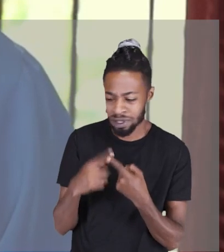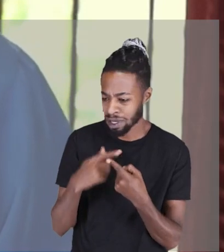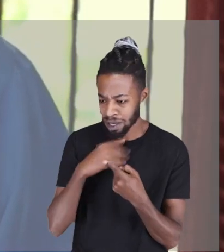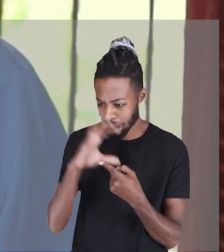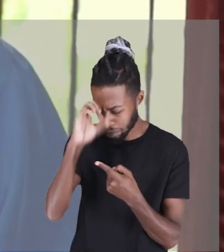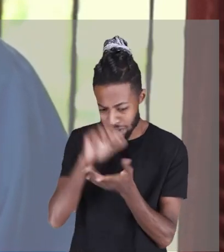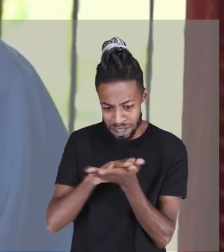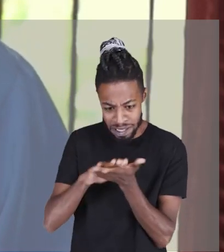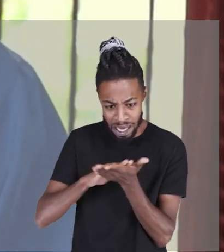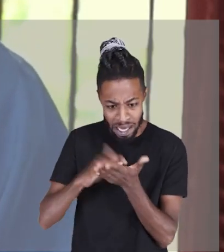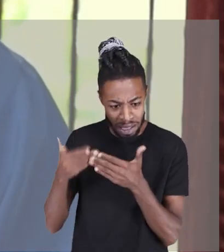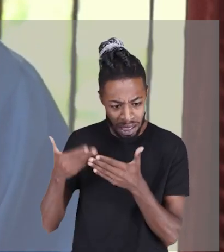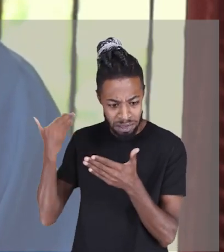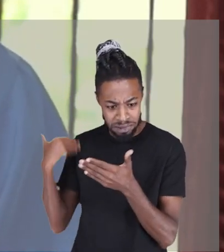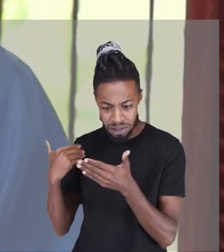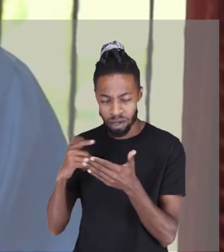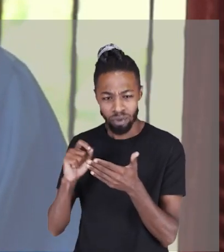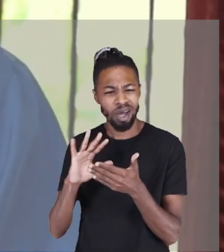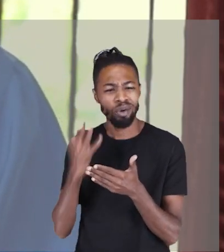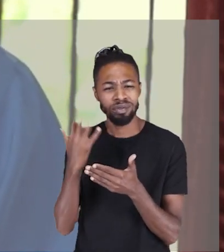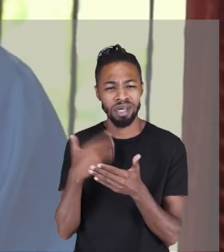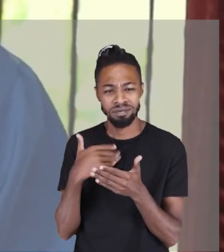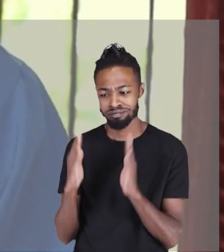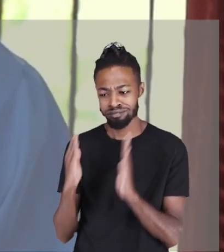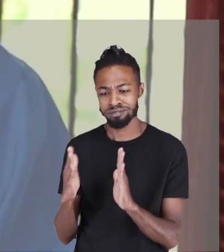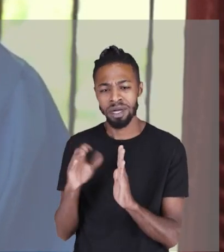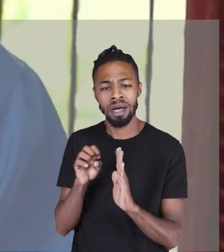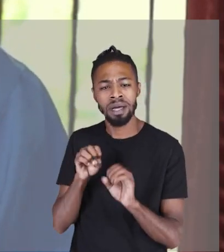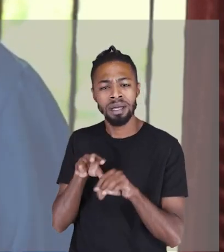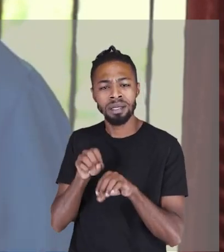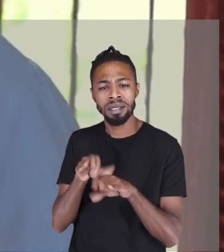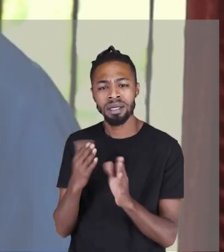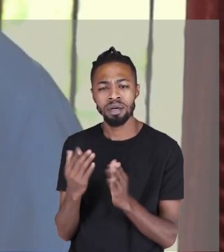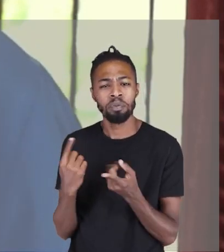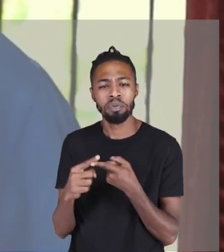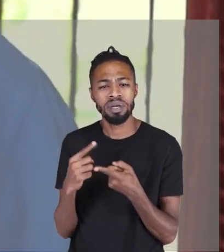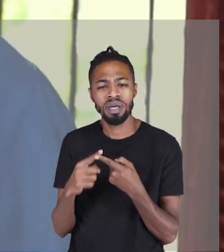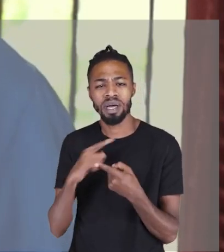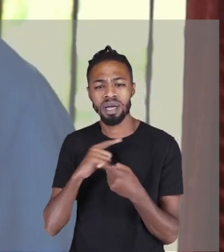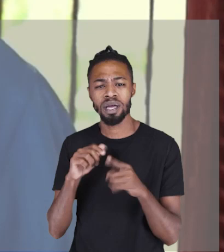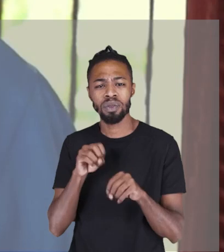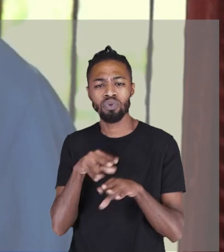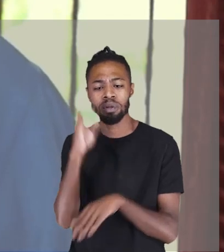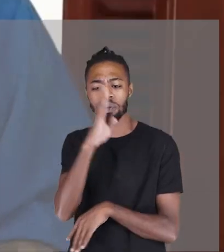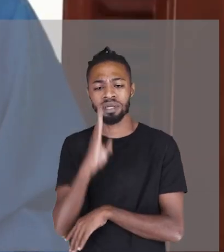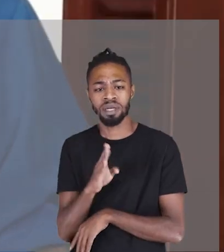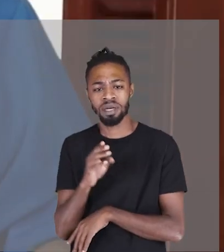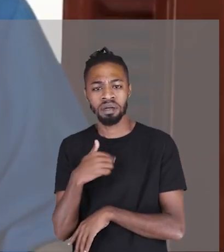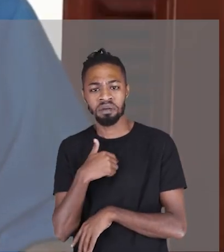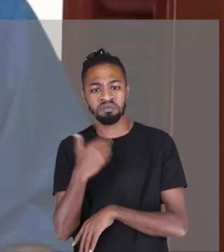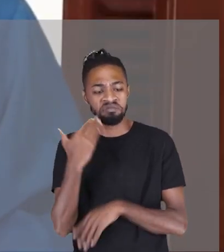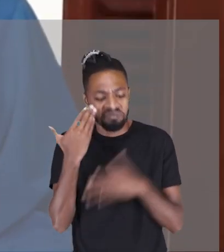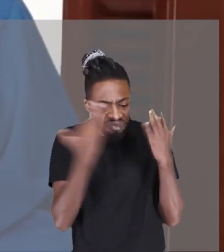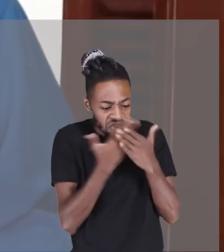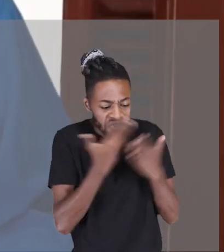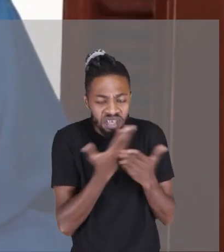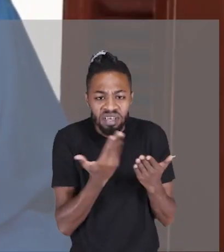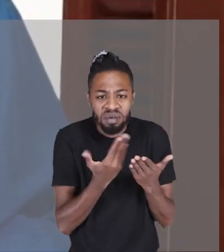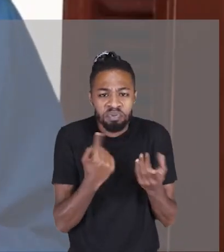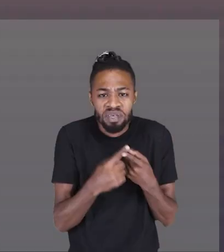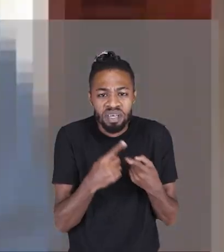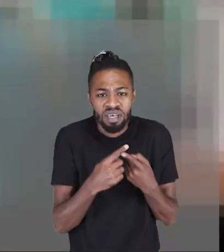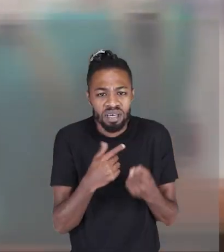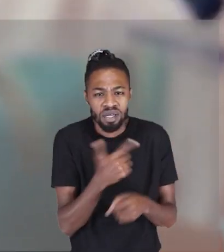que está acontecendo com essa etapa de ensino? E por que ela não está entre as prioridades da educação brasileira? Será que ninguém